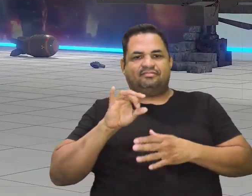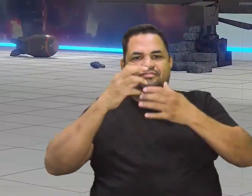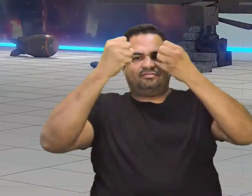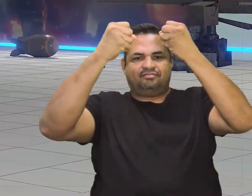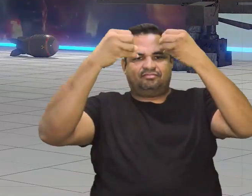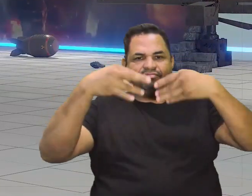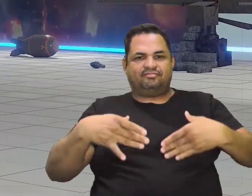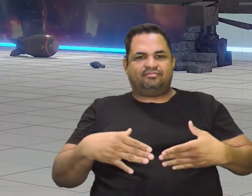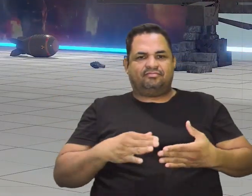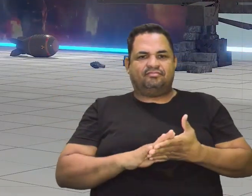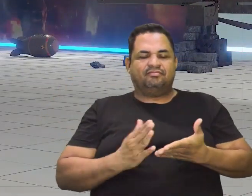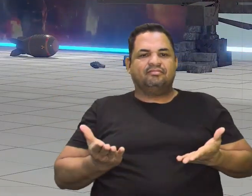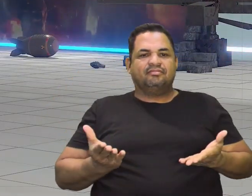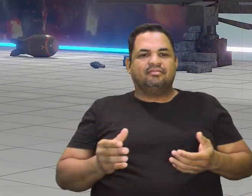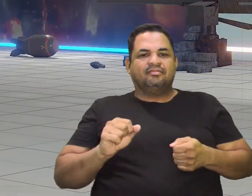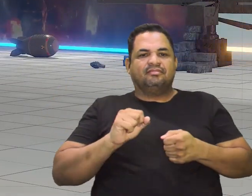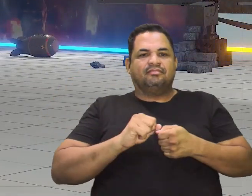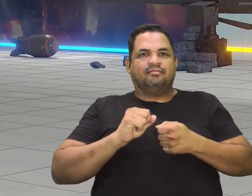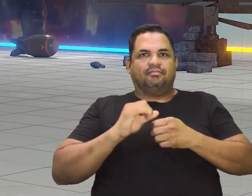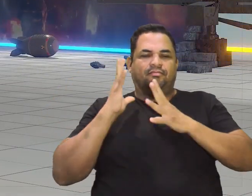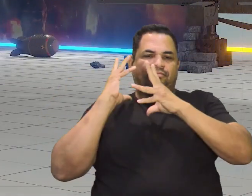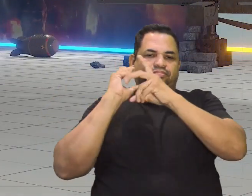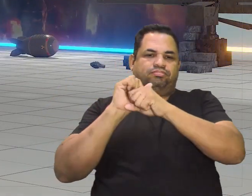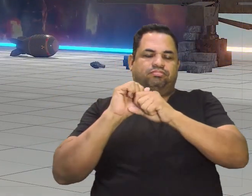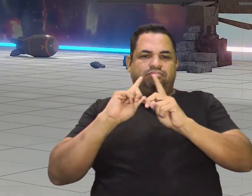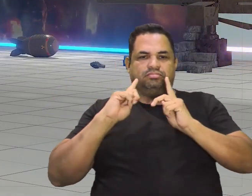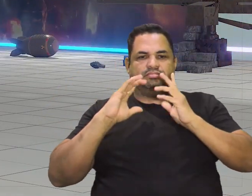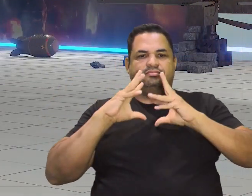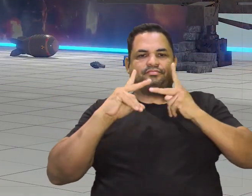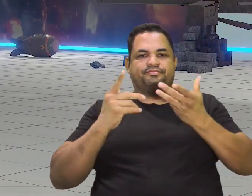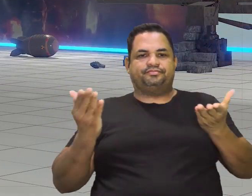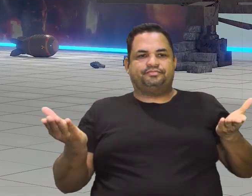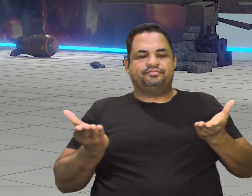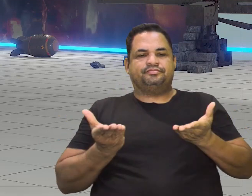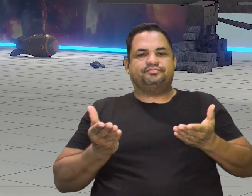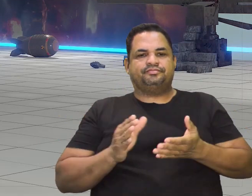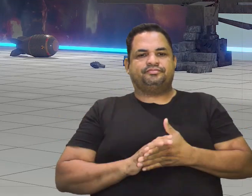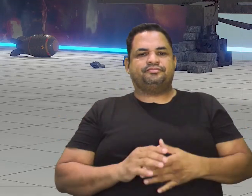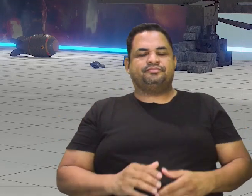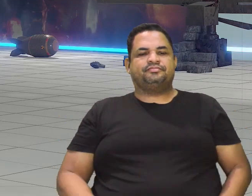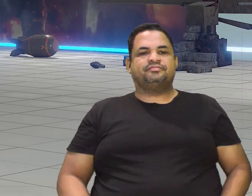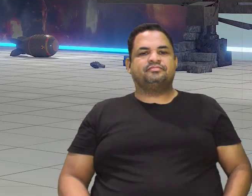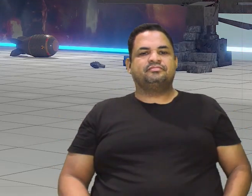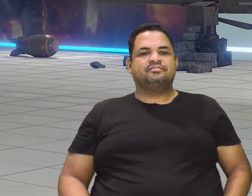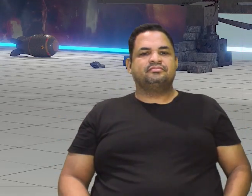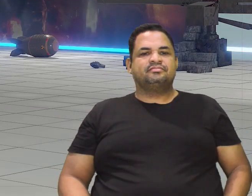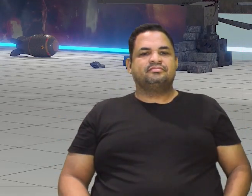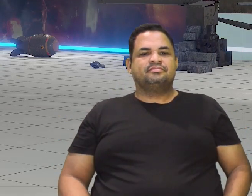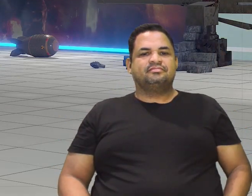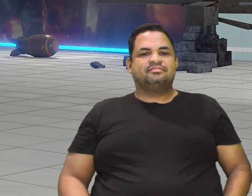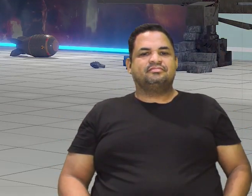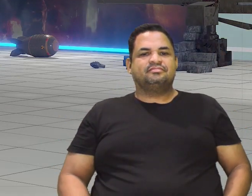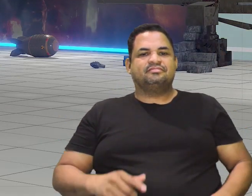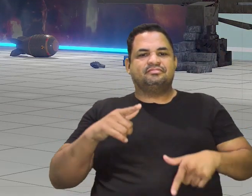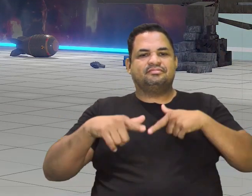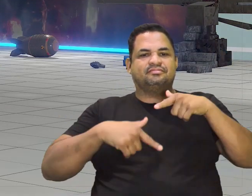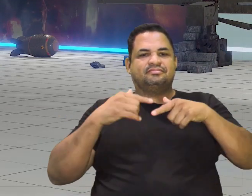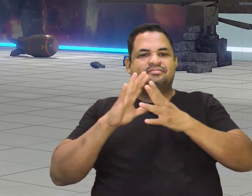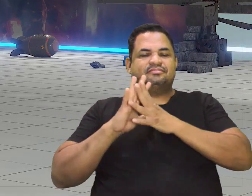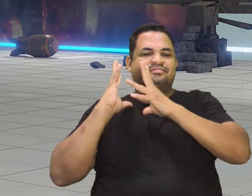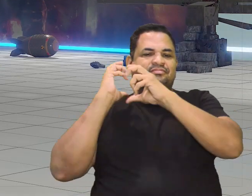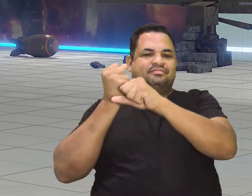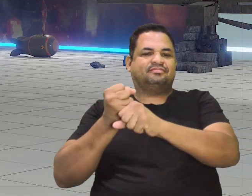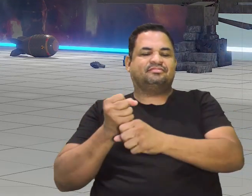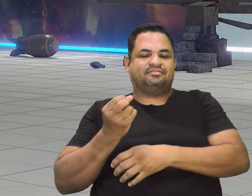explicou para vocês, inclusive fez a revisão geral, agora nós iremos trabalhar com a revisão de